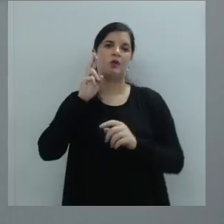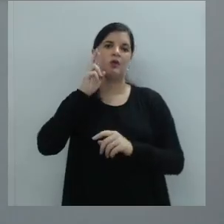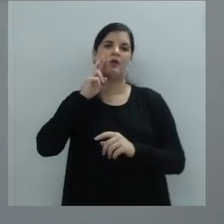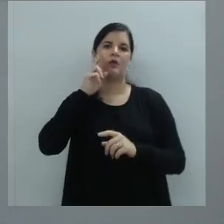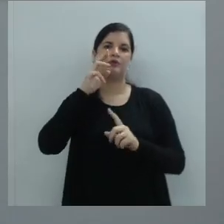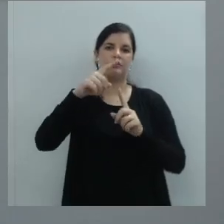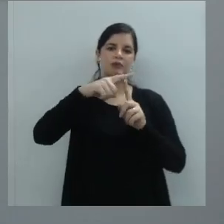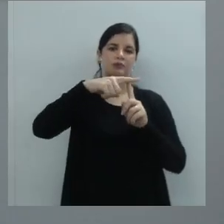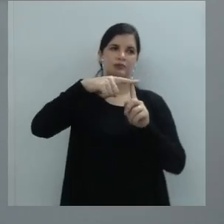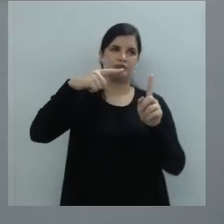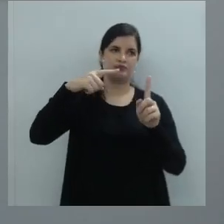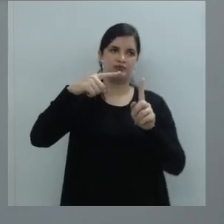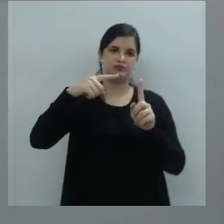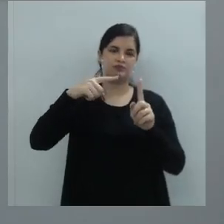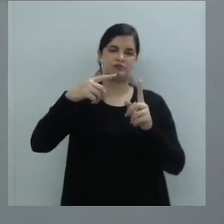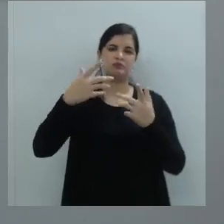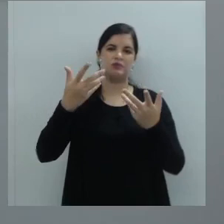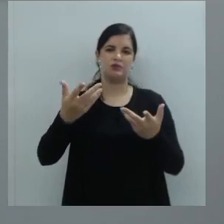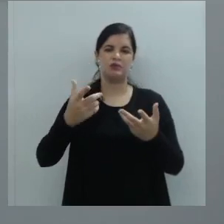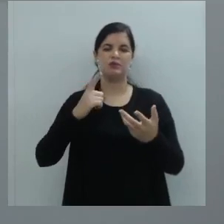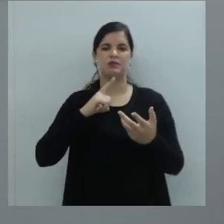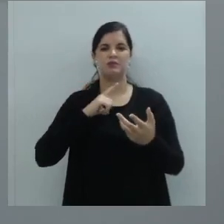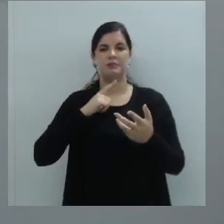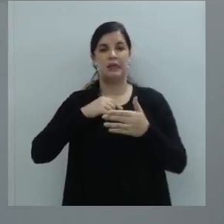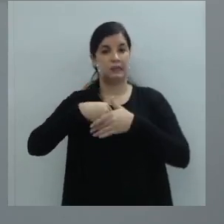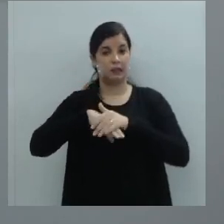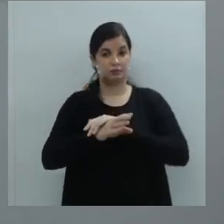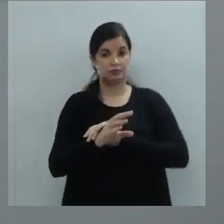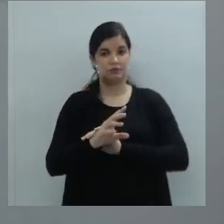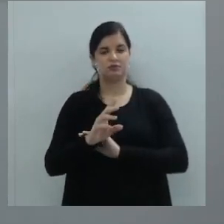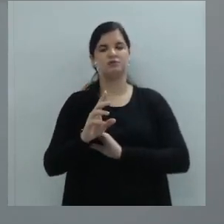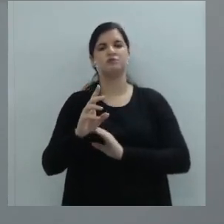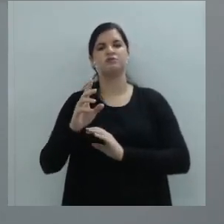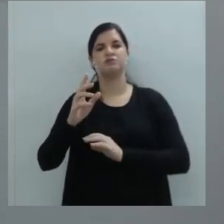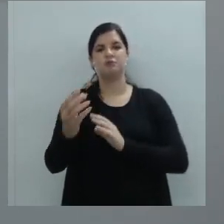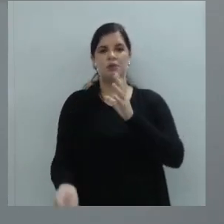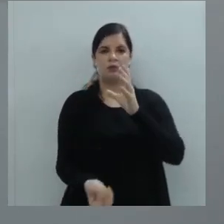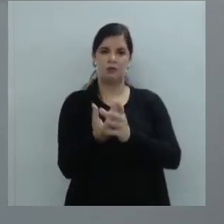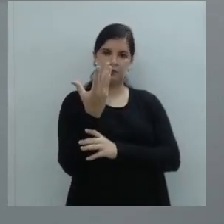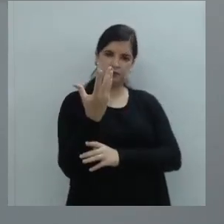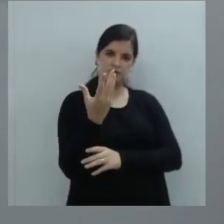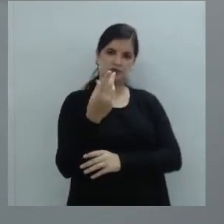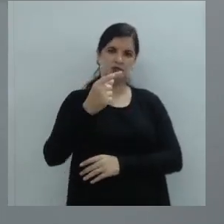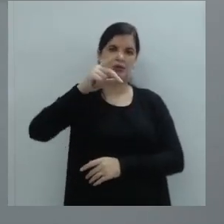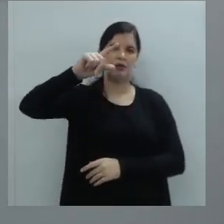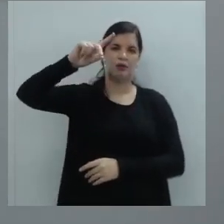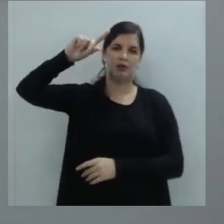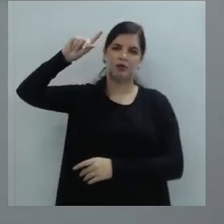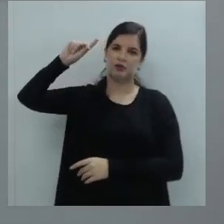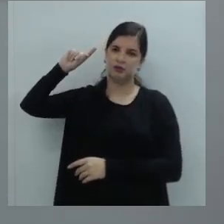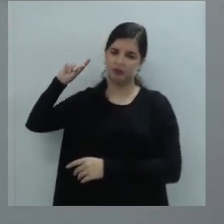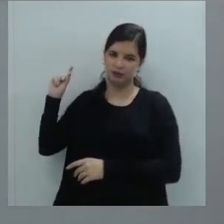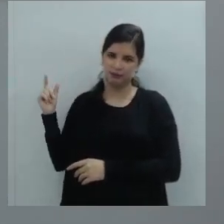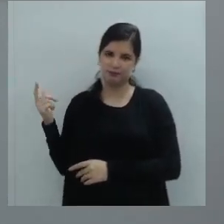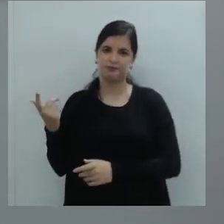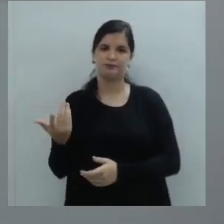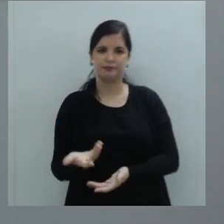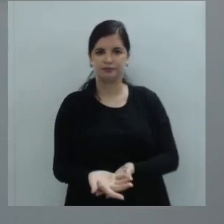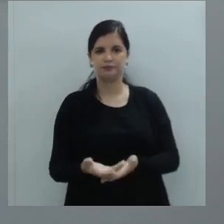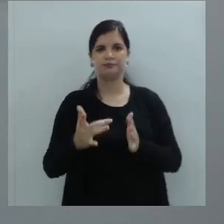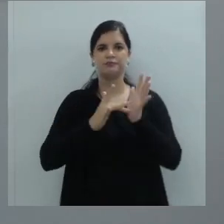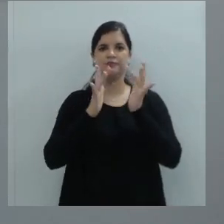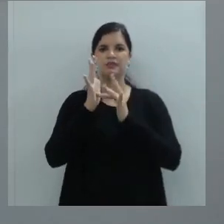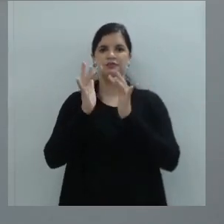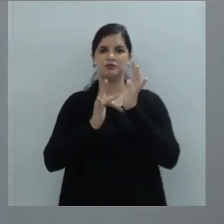o símbolo rosa, cruz, vimos que é uma tradição que deita suas origens muito antigas, até mesmo antes